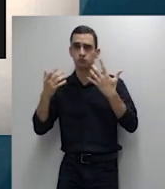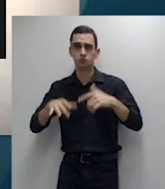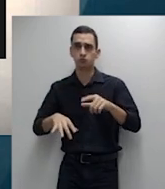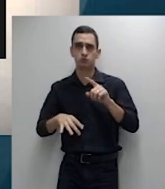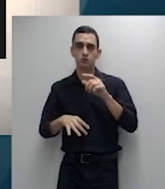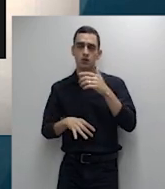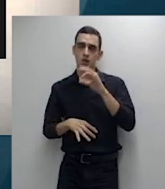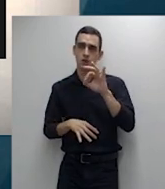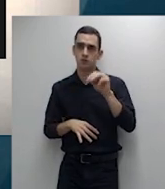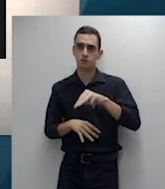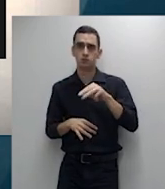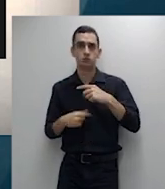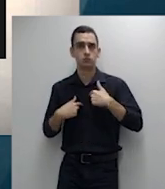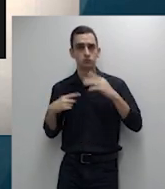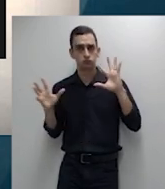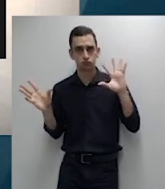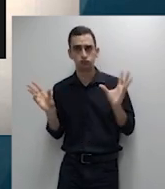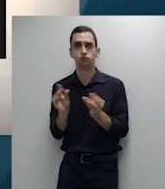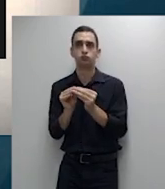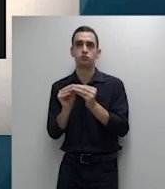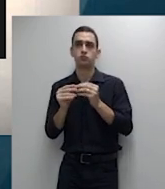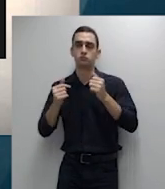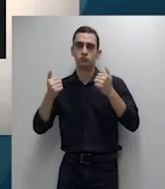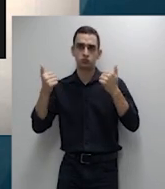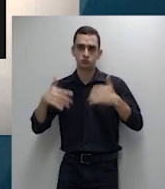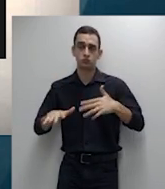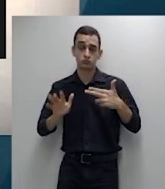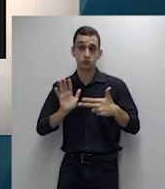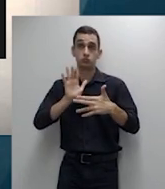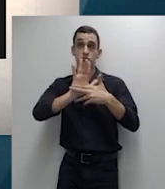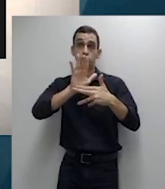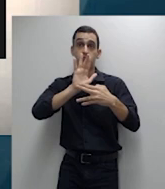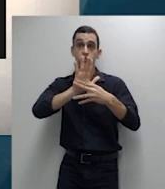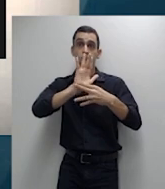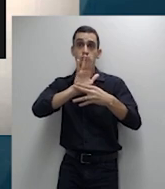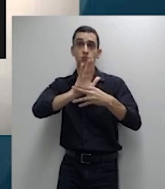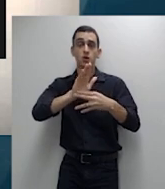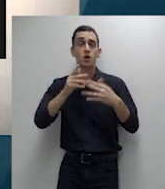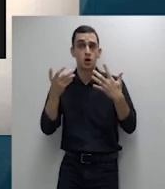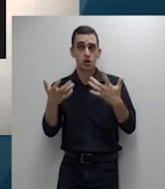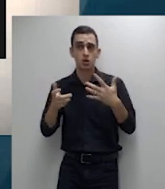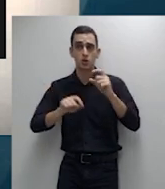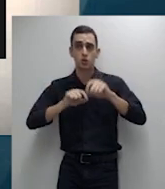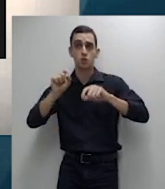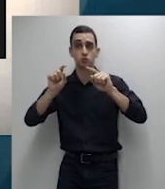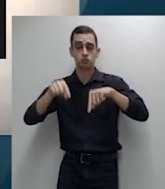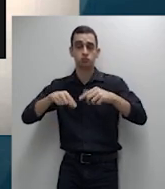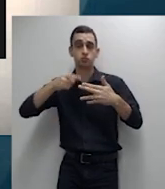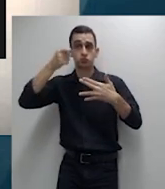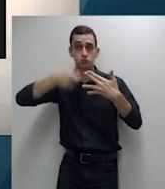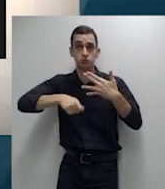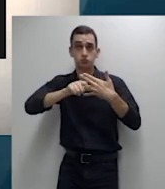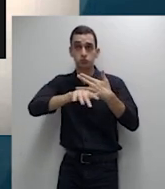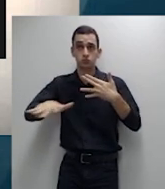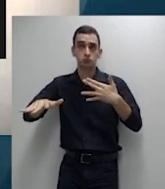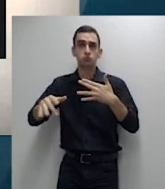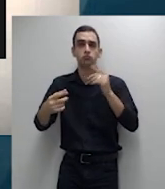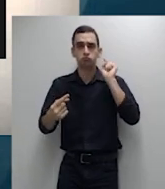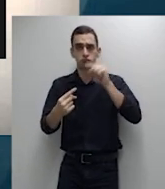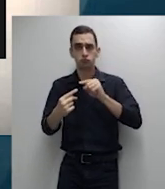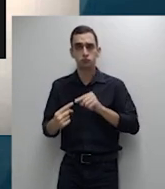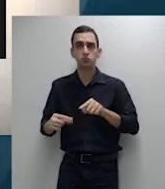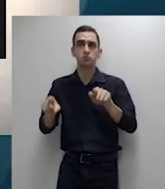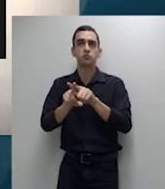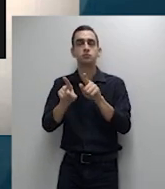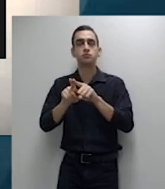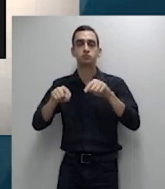minutos que o conclusão manicure aberto seja diante da jurisprudência do Superior Tribunal